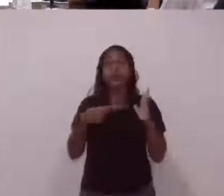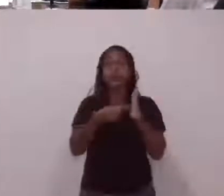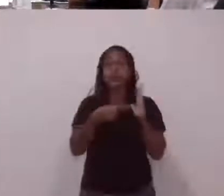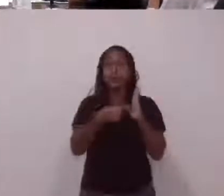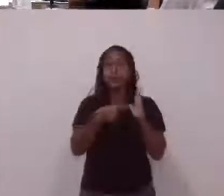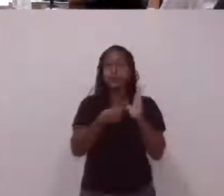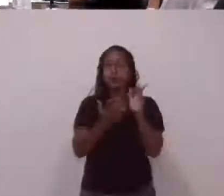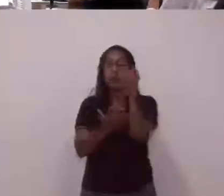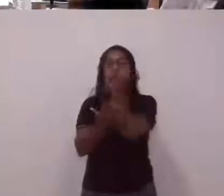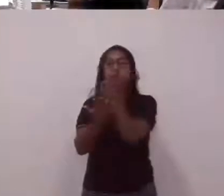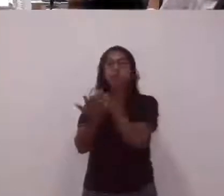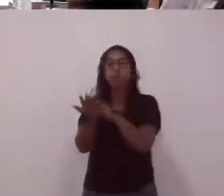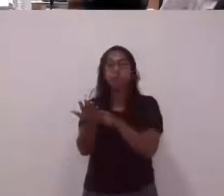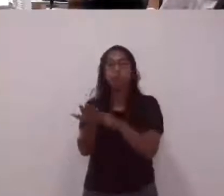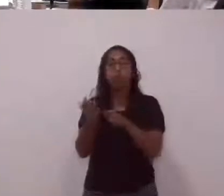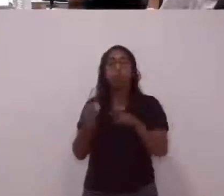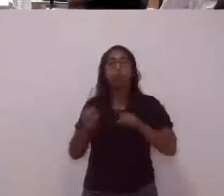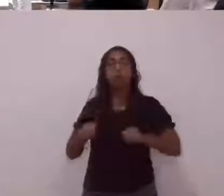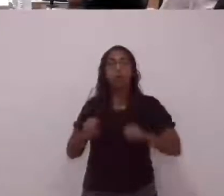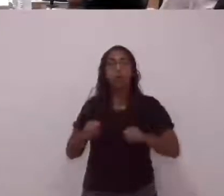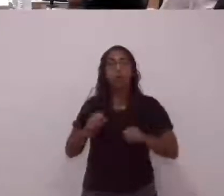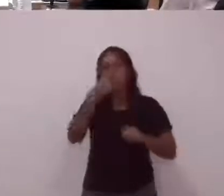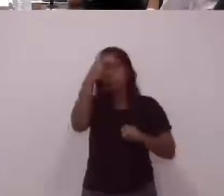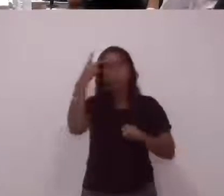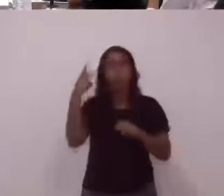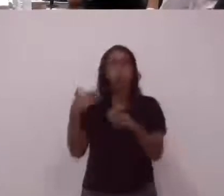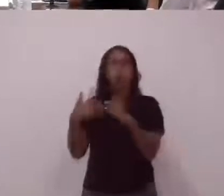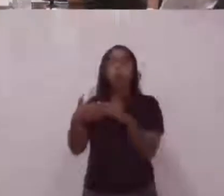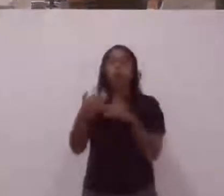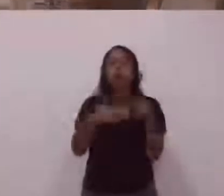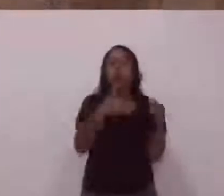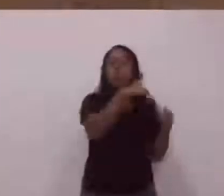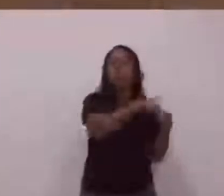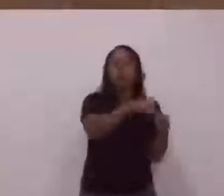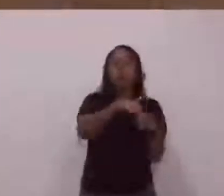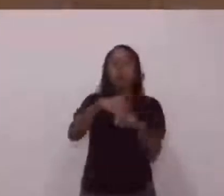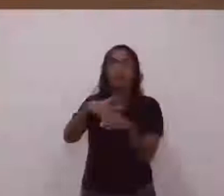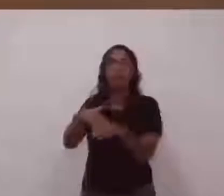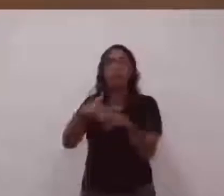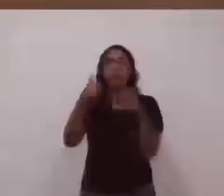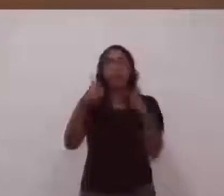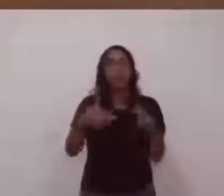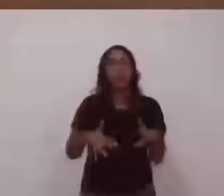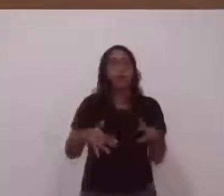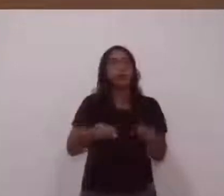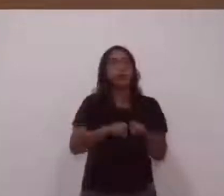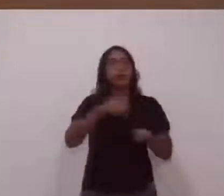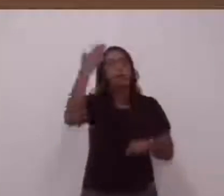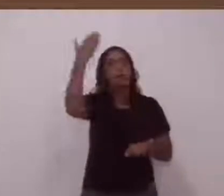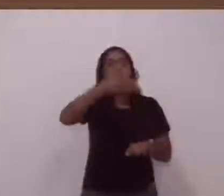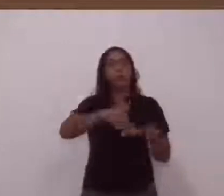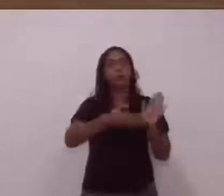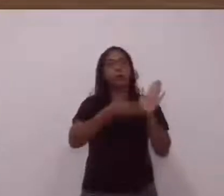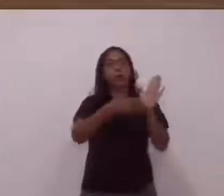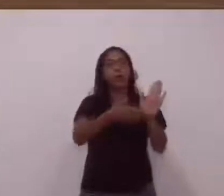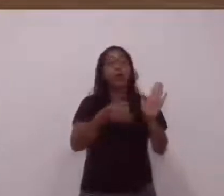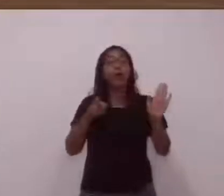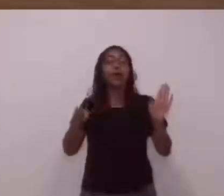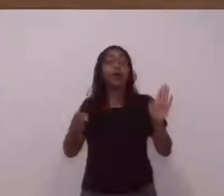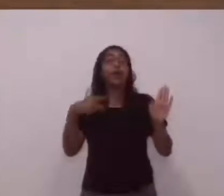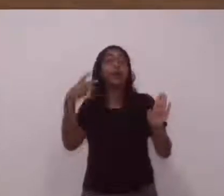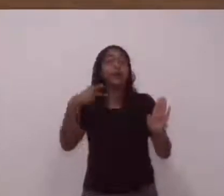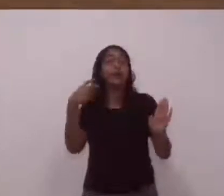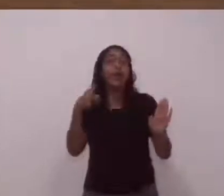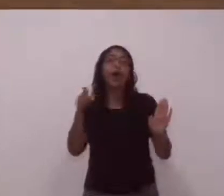da infração poderá ser feita por qualquer eleitor com a exposição dos fatos e a indicação das provas. Se o denunciante for vereador